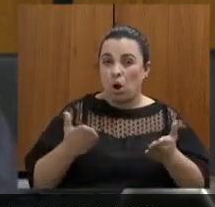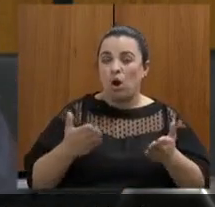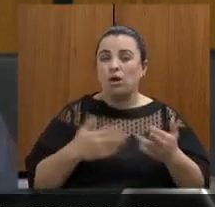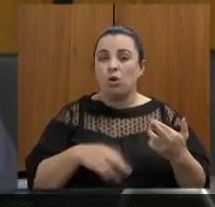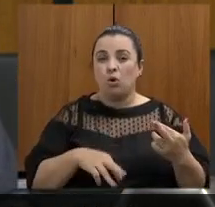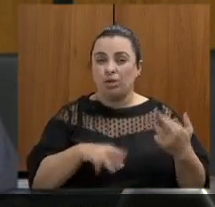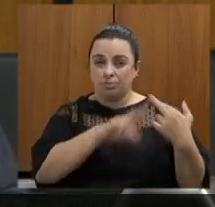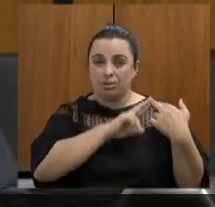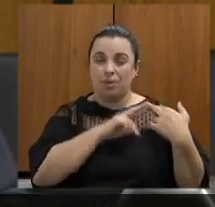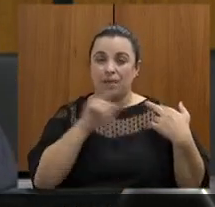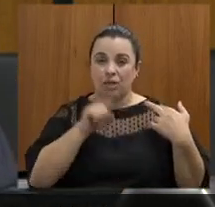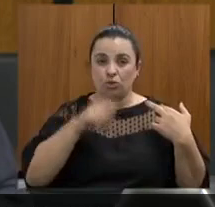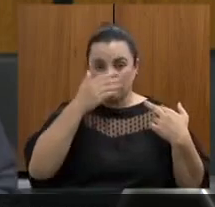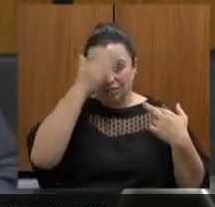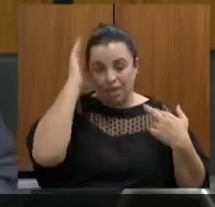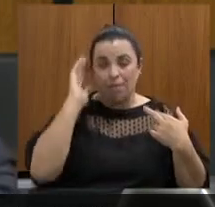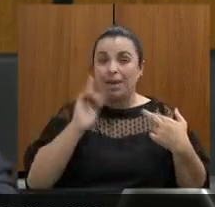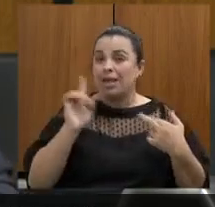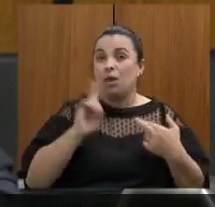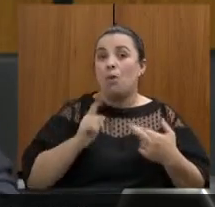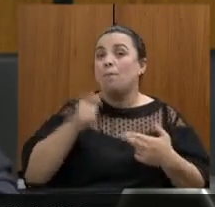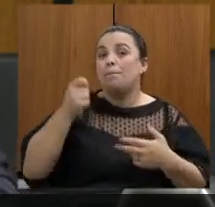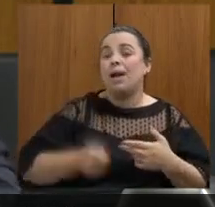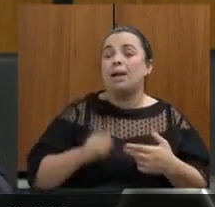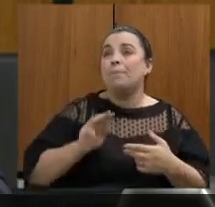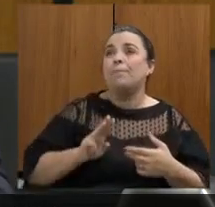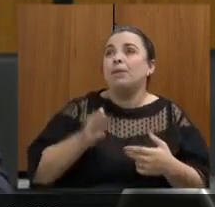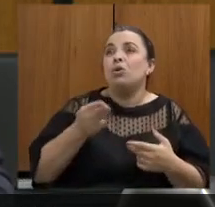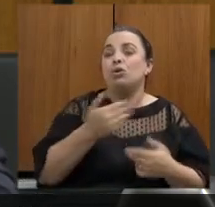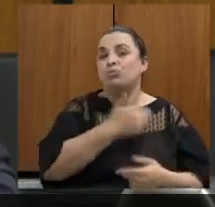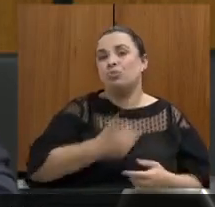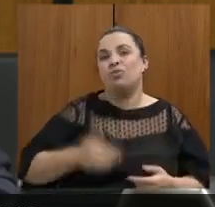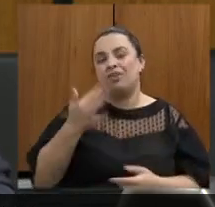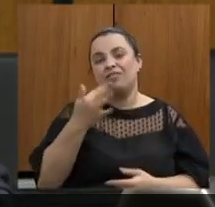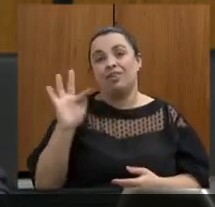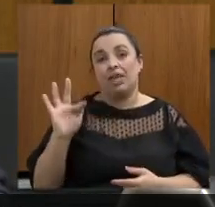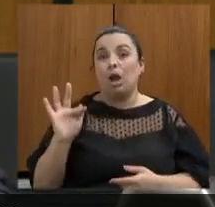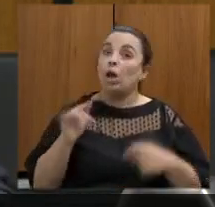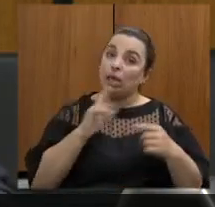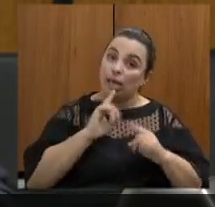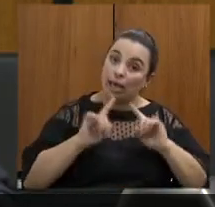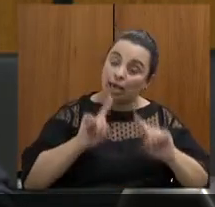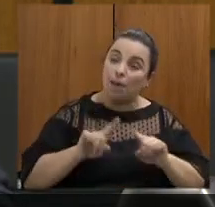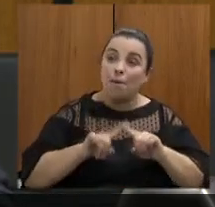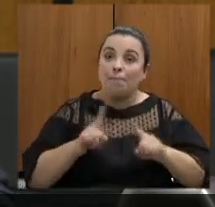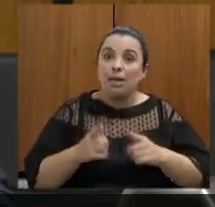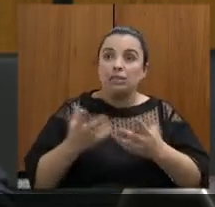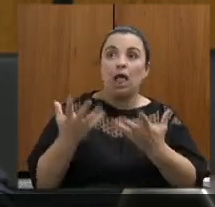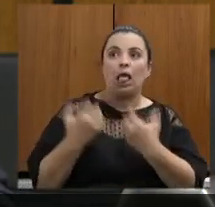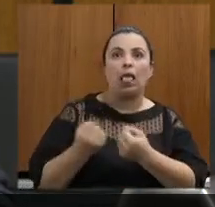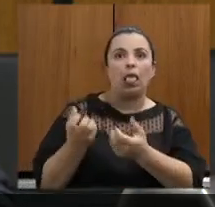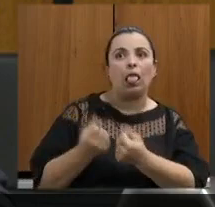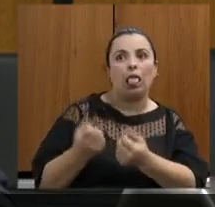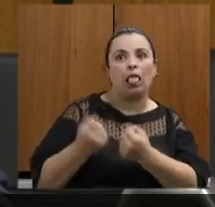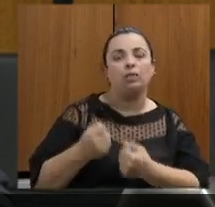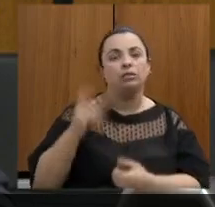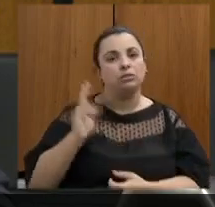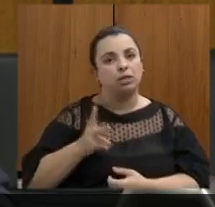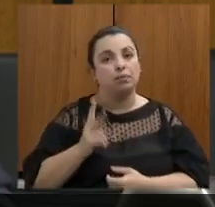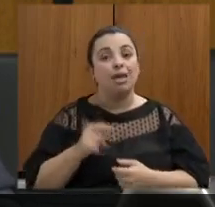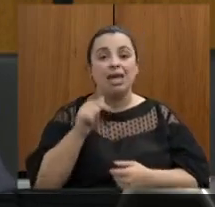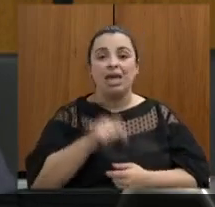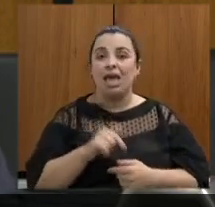ao governo federal ao mesmo tempo reclama mas também não abrir mão desse instrumento ele ele não não não foi um